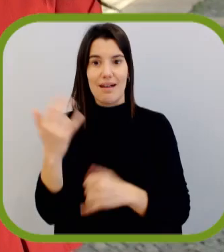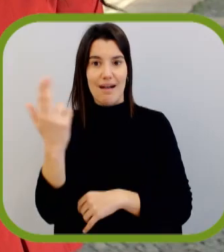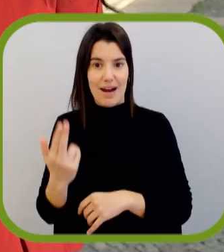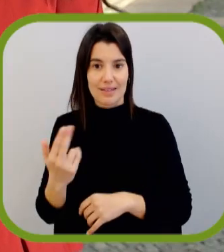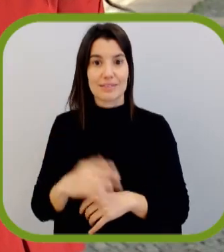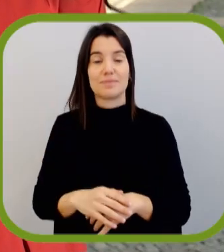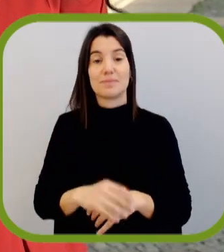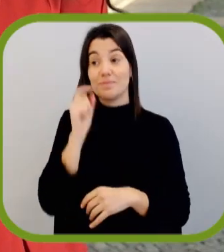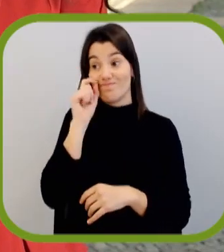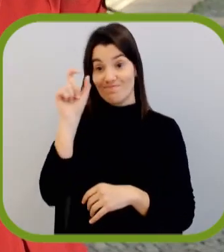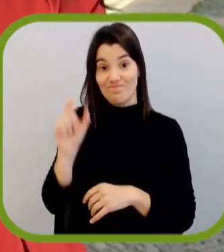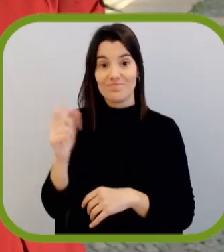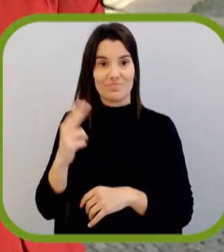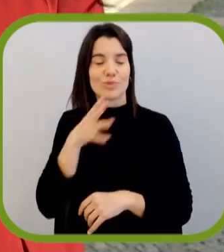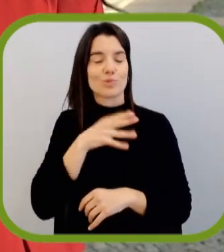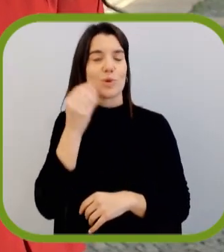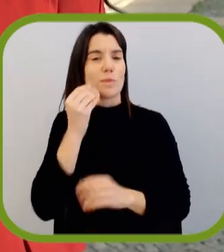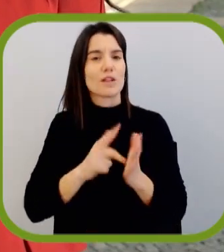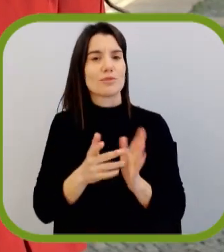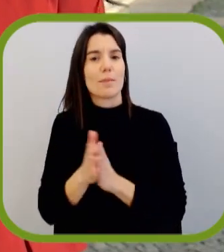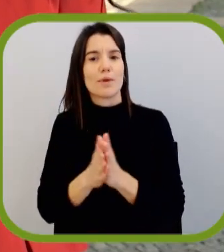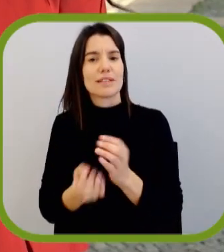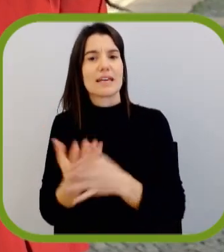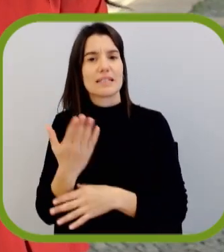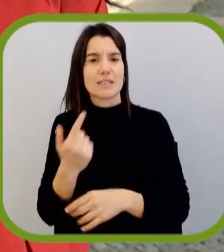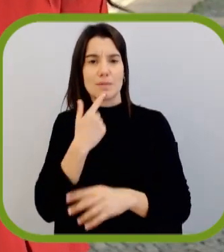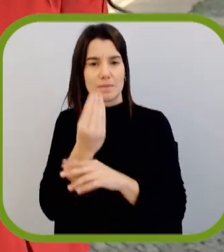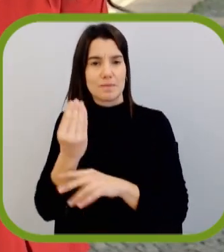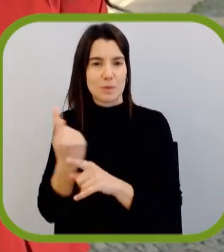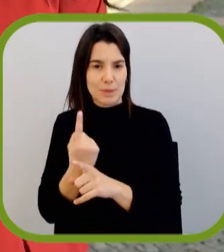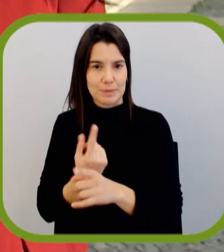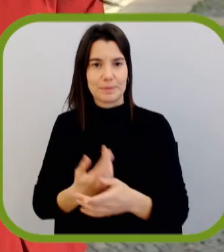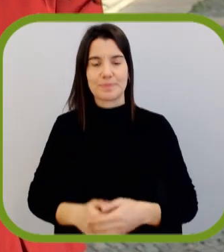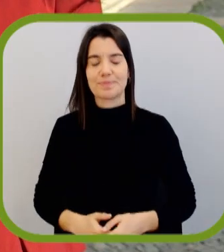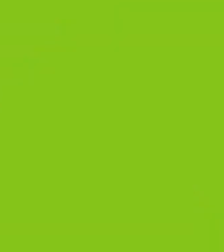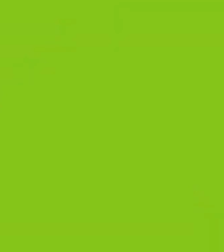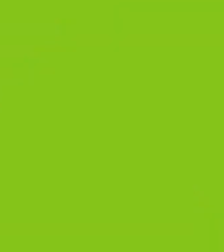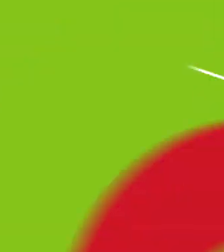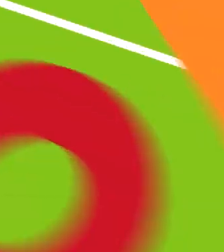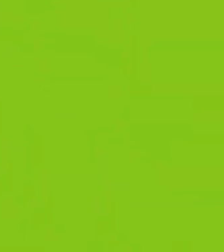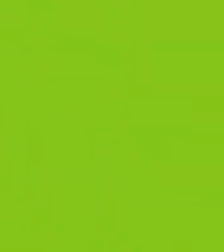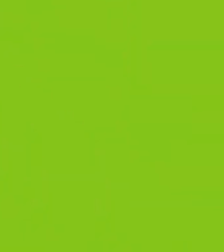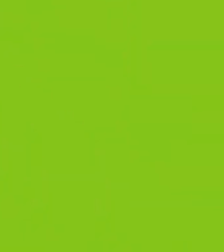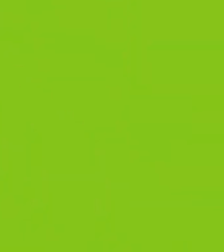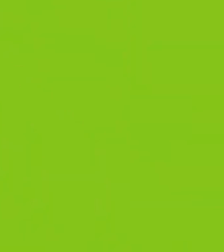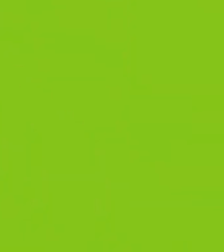e da inteligência artificial na arte. O artista fala-nos sobre a utilização destas tecnologias na criação de obras.